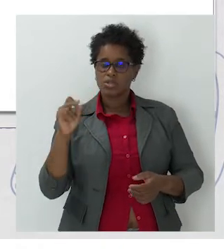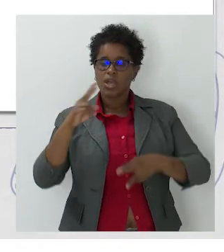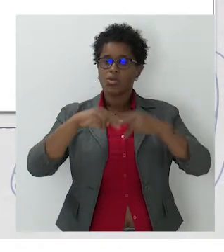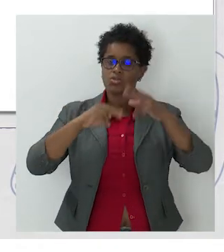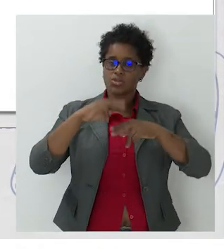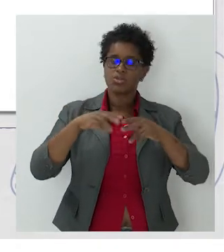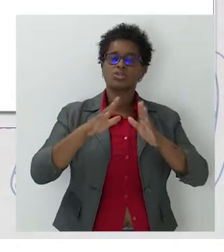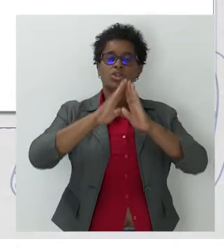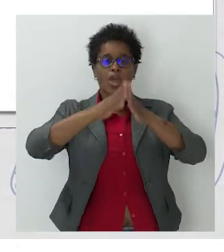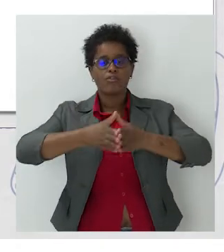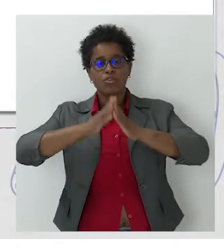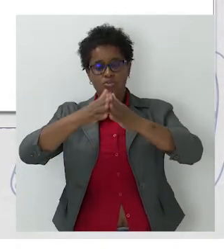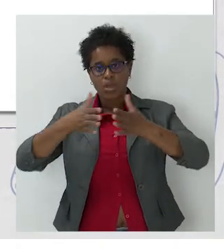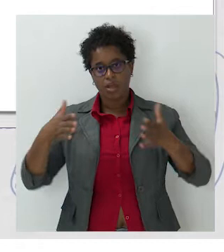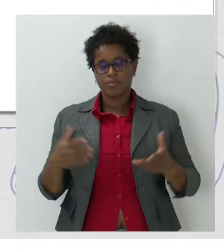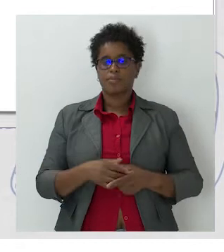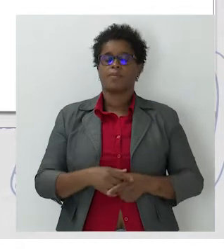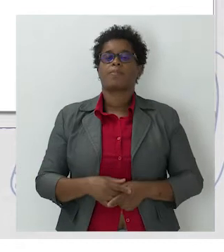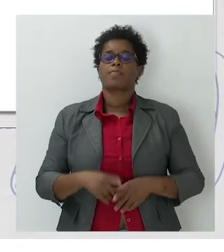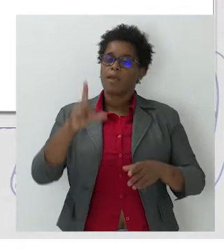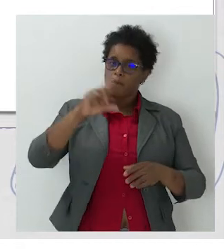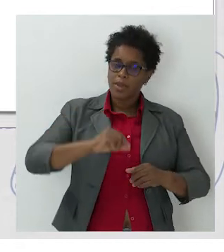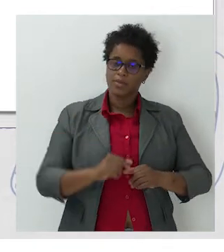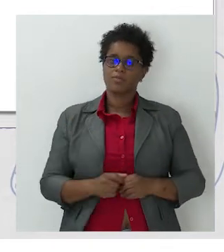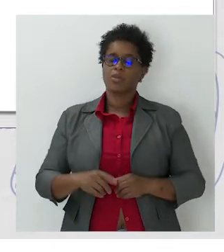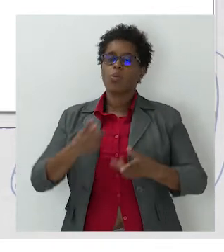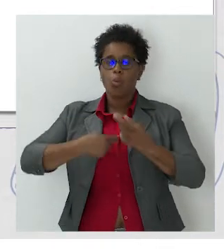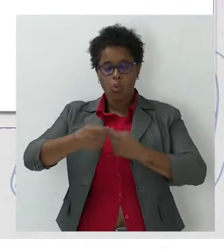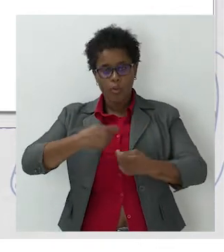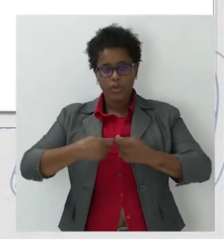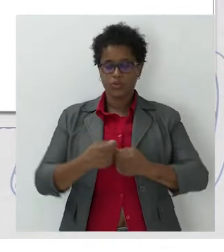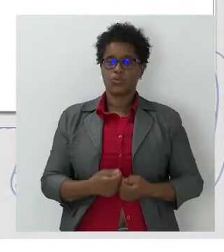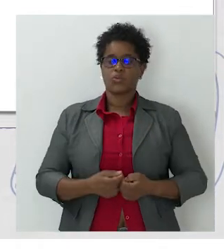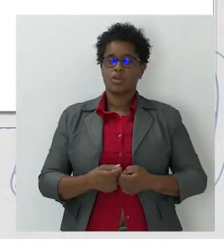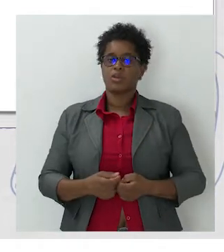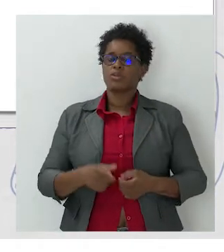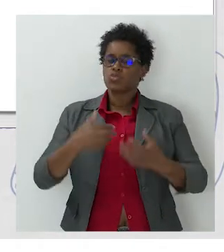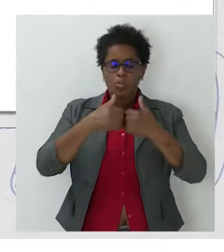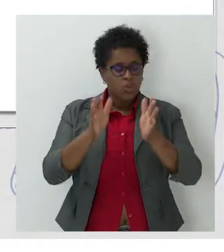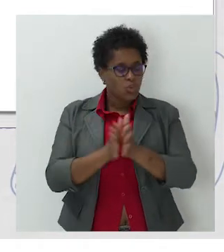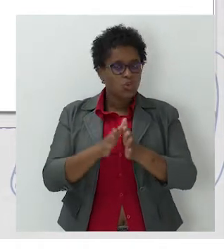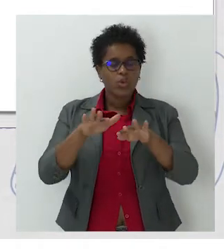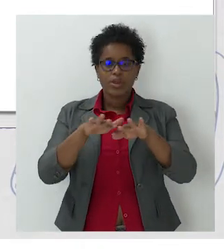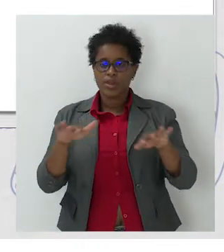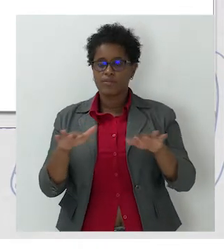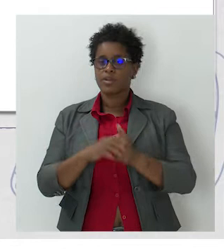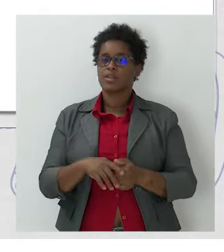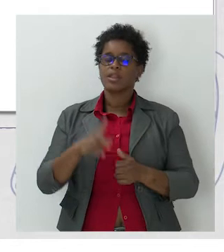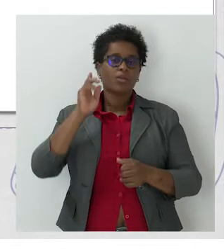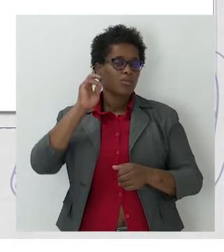construção de navios. Também o comércio, sobretudo a nível